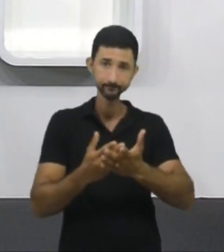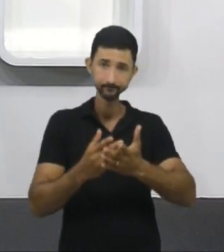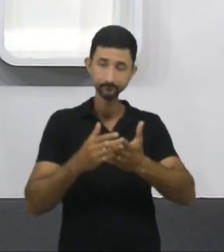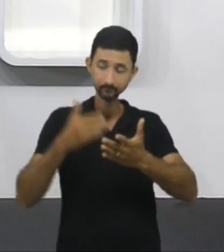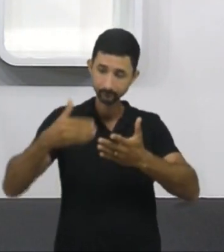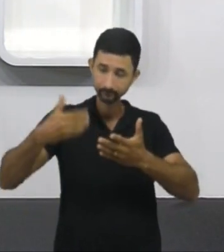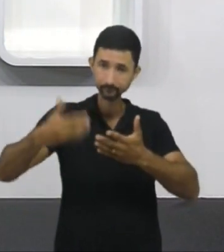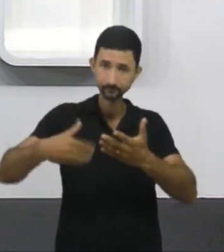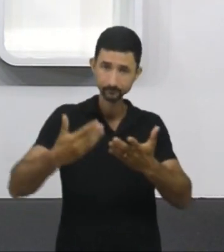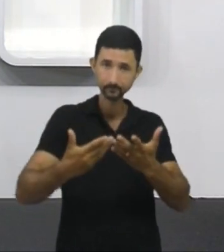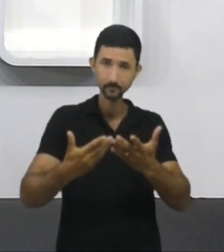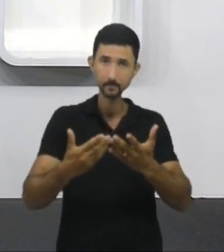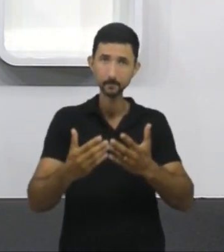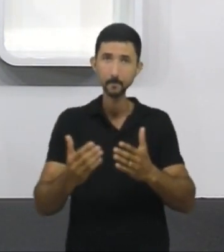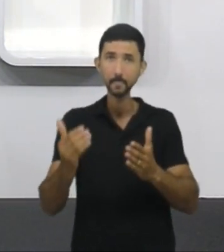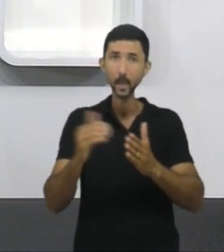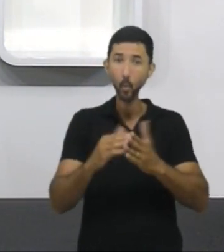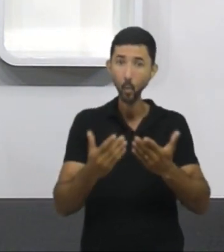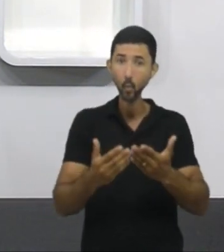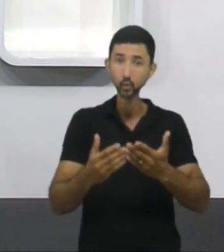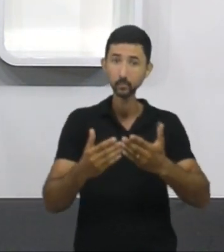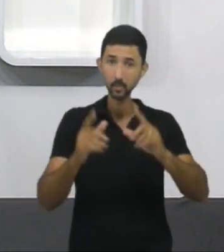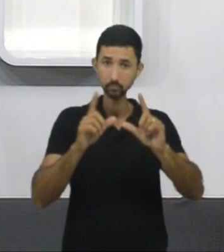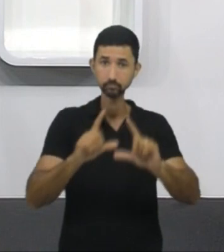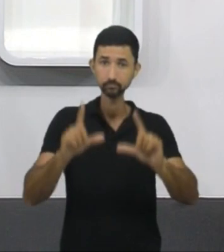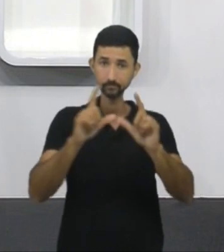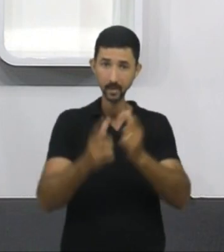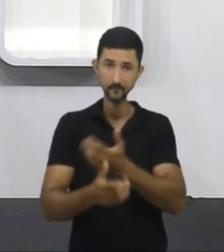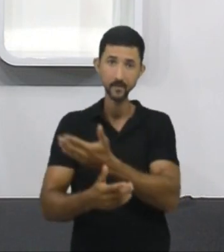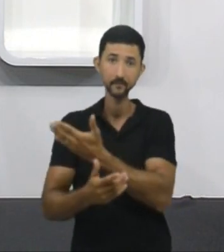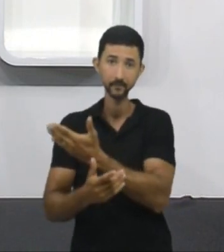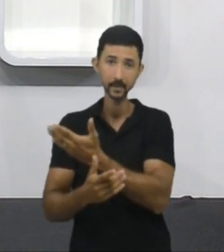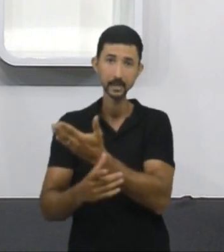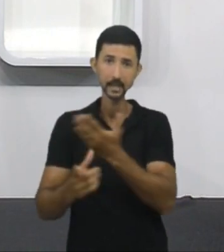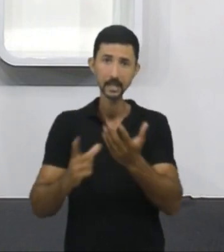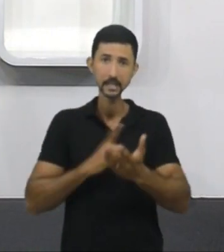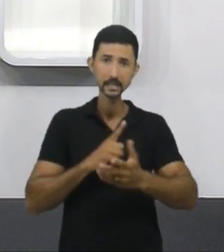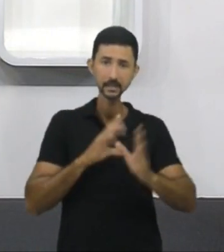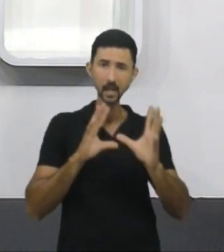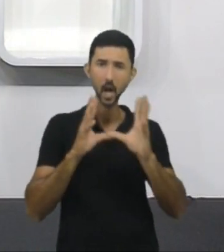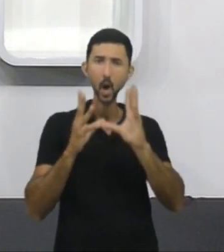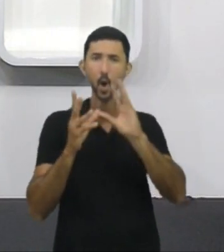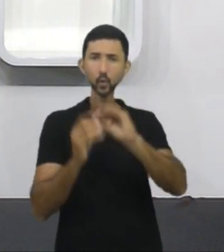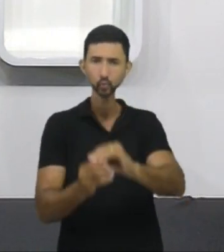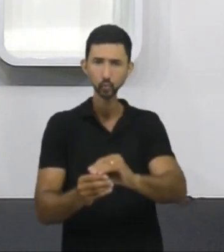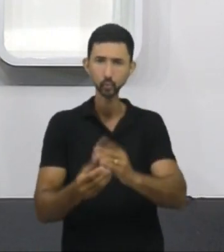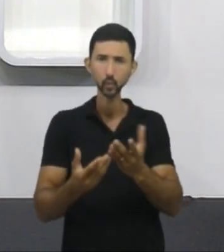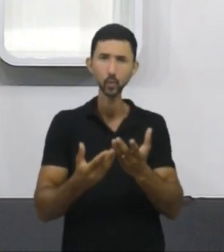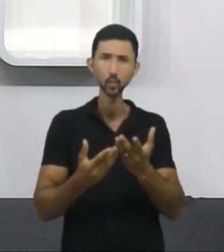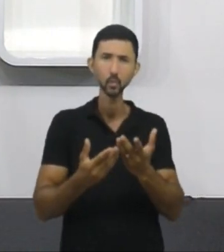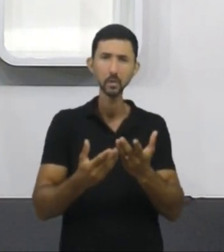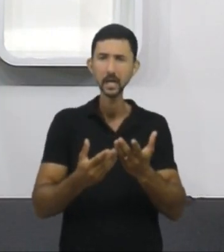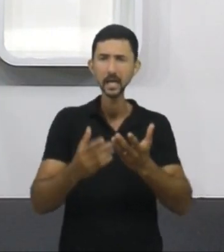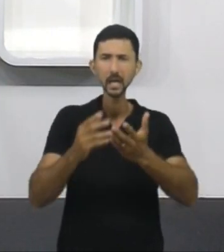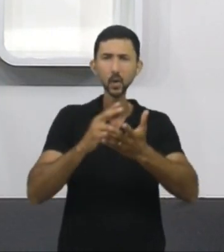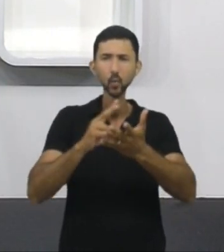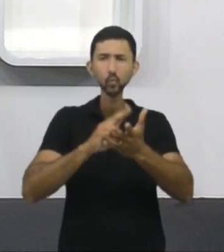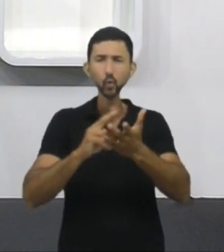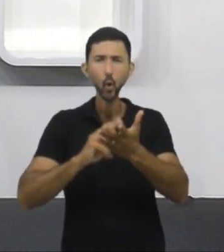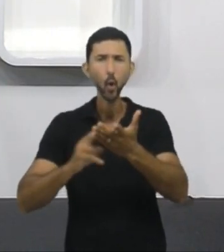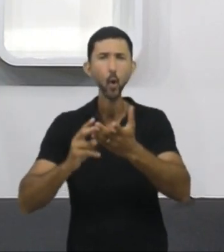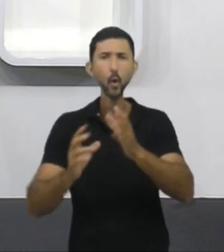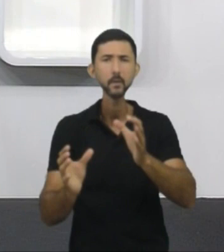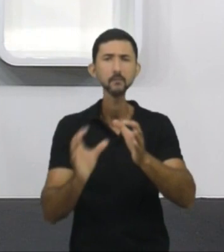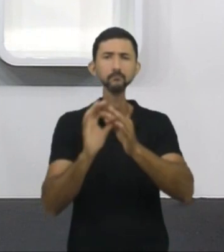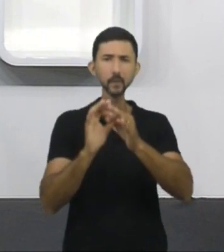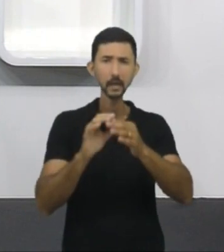diante. Esse último quadro que você vai ver, ele tem aí uma espécie de resumo dos nomes que essas